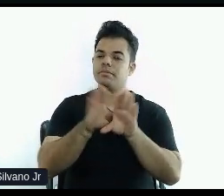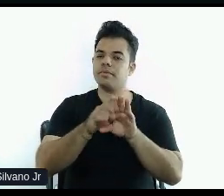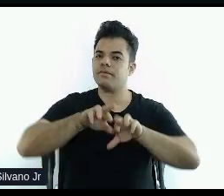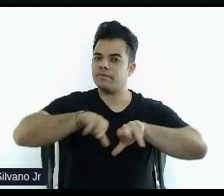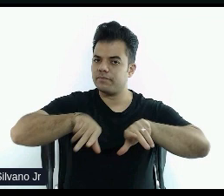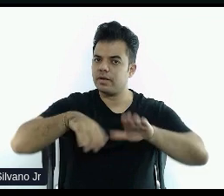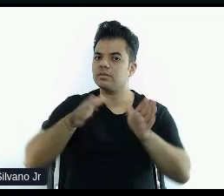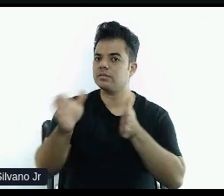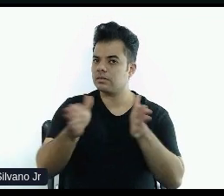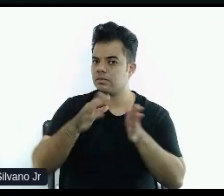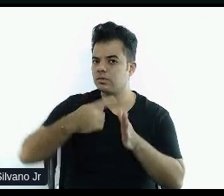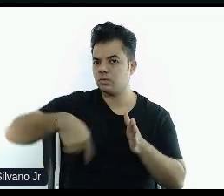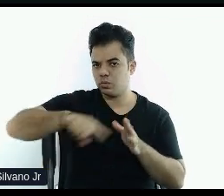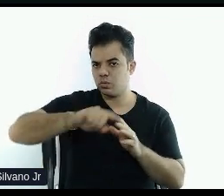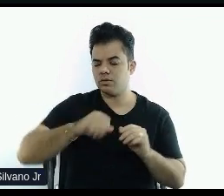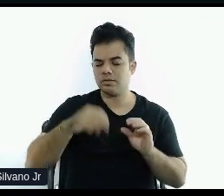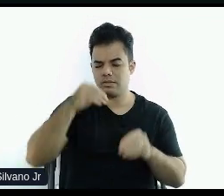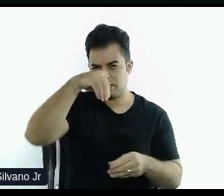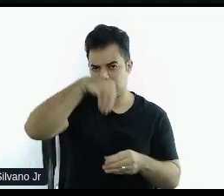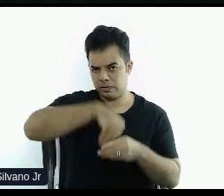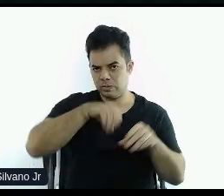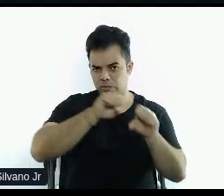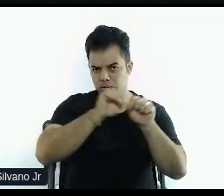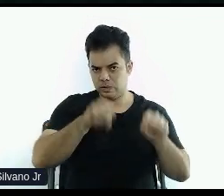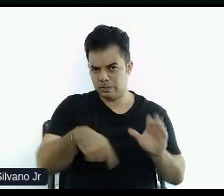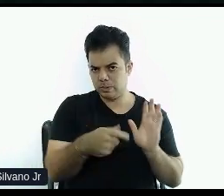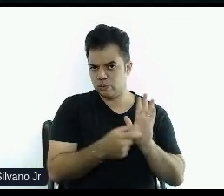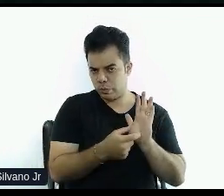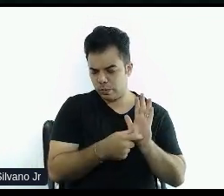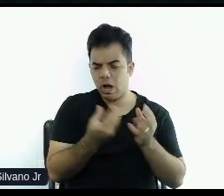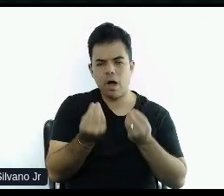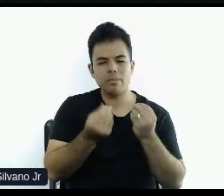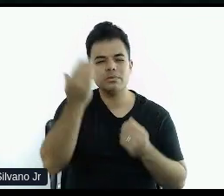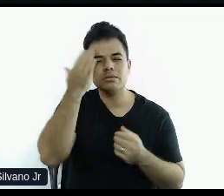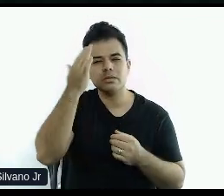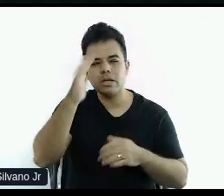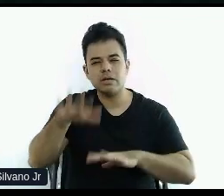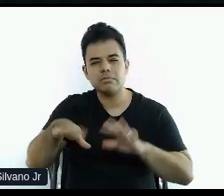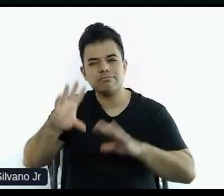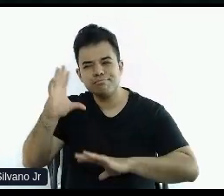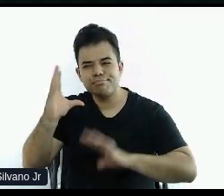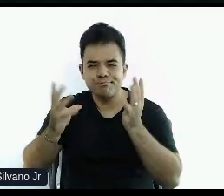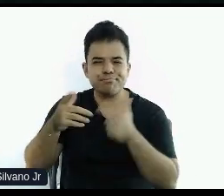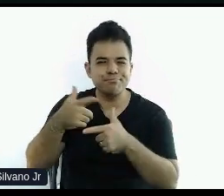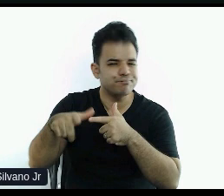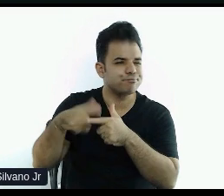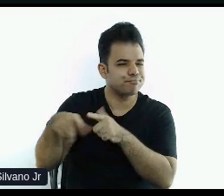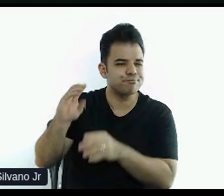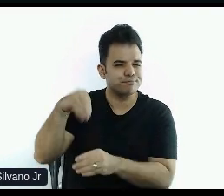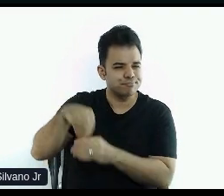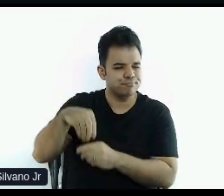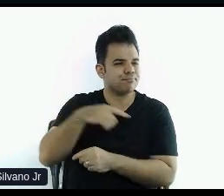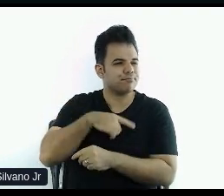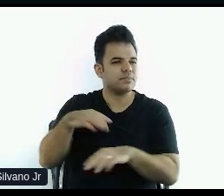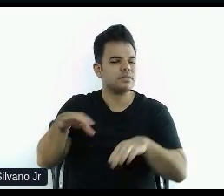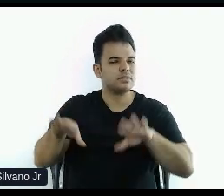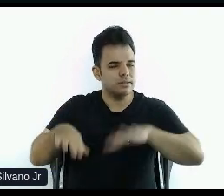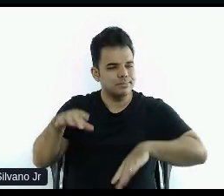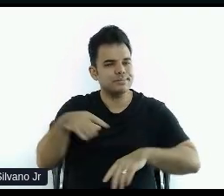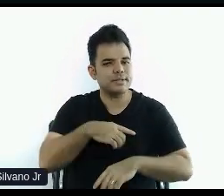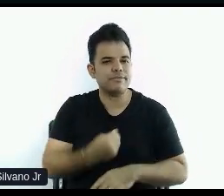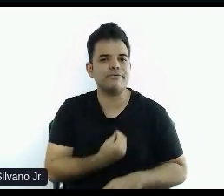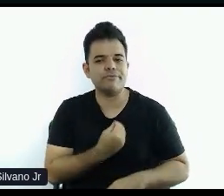acessibilidade nas nossas aplicações. Só que a gente precisa entender algumas problemáticas que já existem e fazem parte da nossa